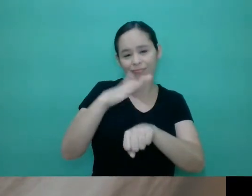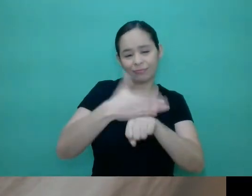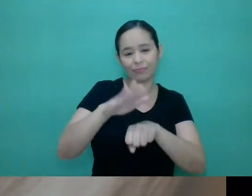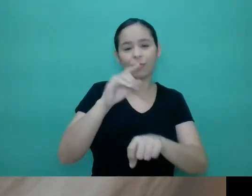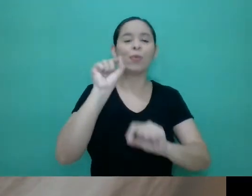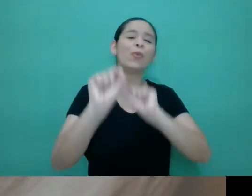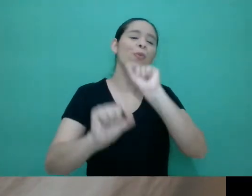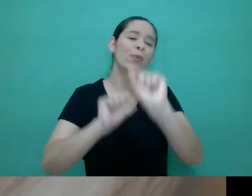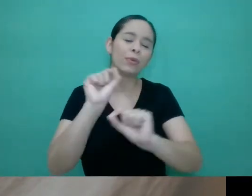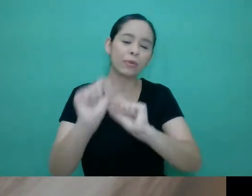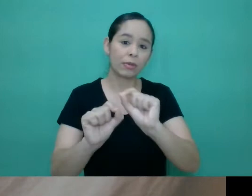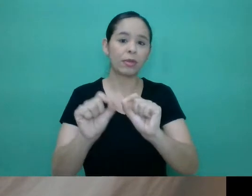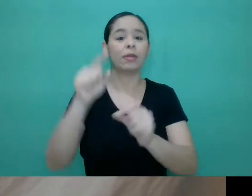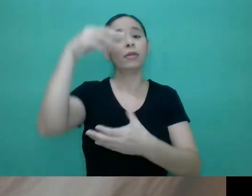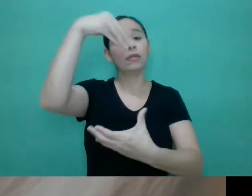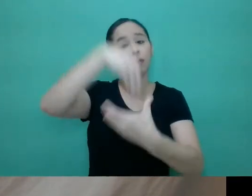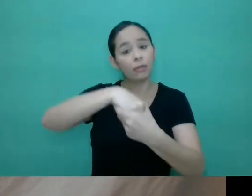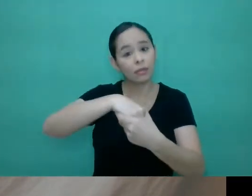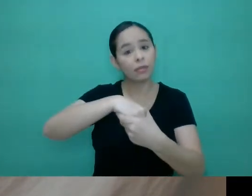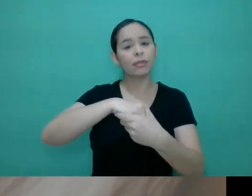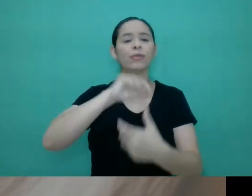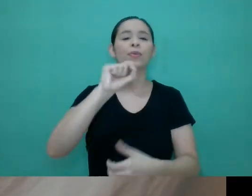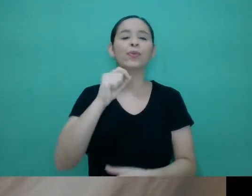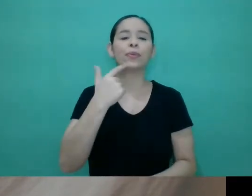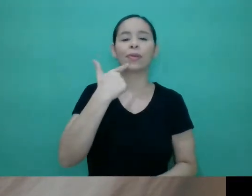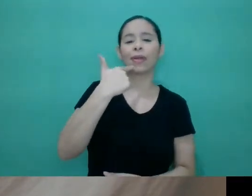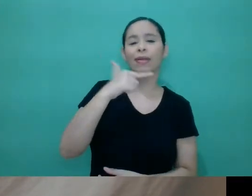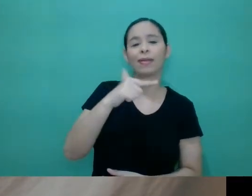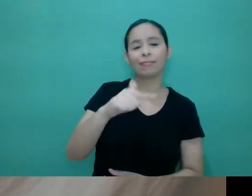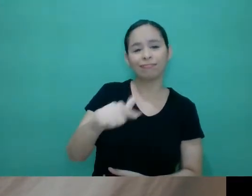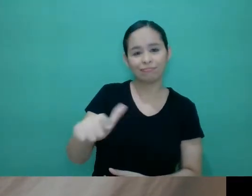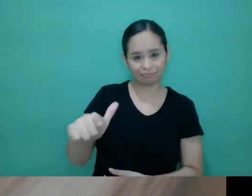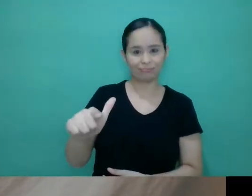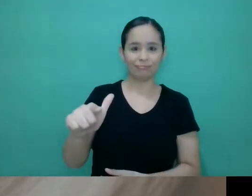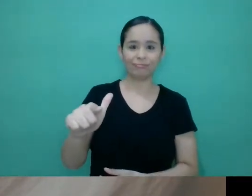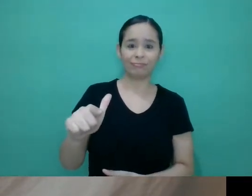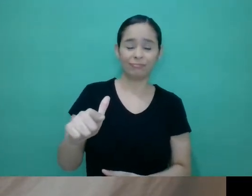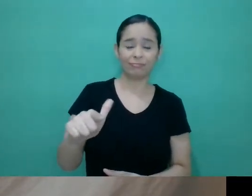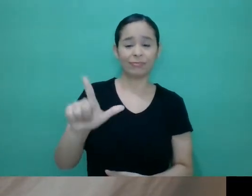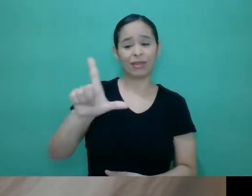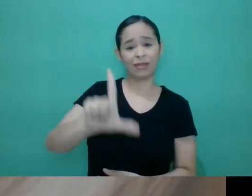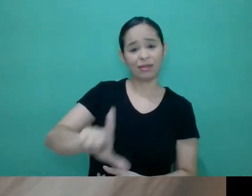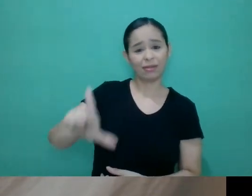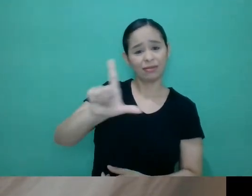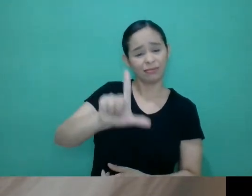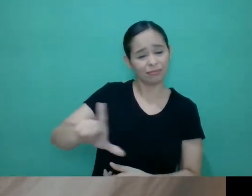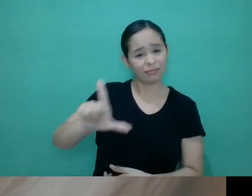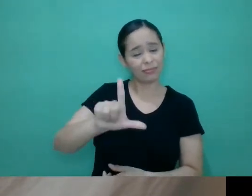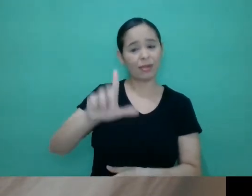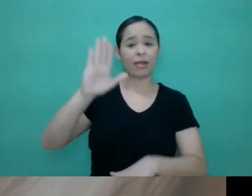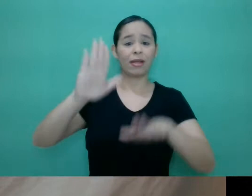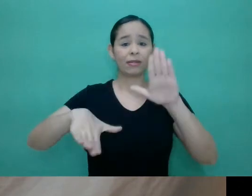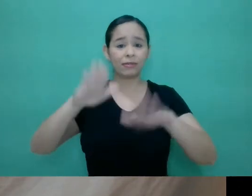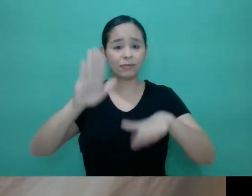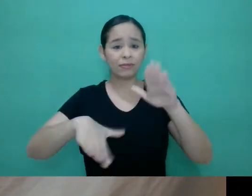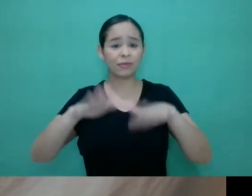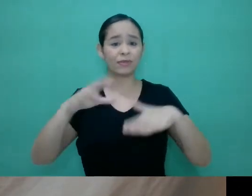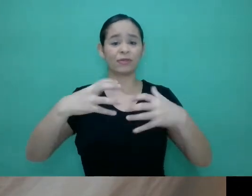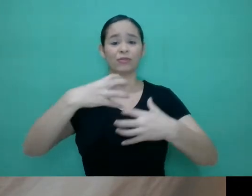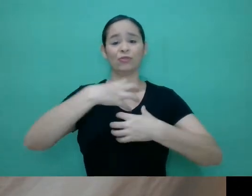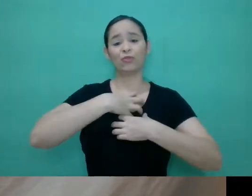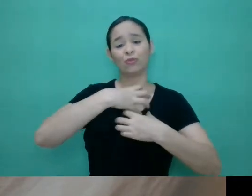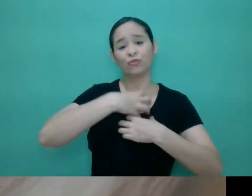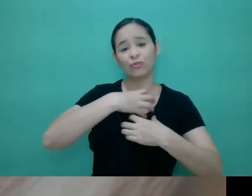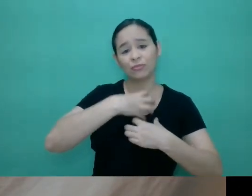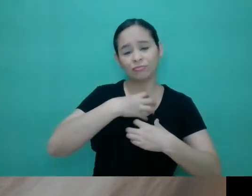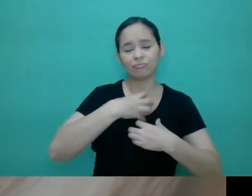ensaio também ele se manifesta através da linguagem das palavras que são utilizadas ali. Então, os usos da sintaxe, os modos de